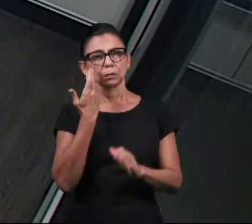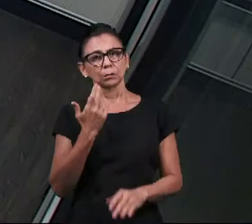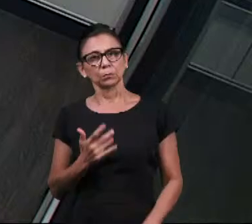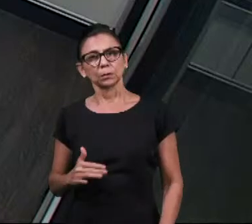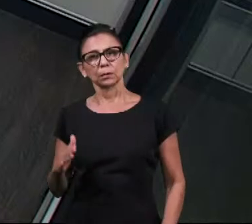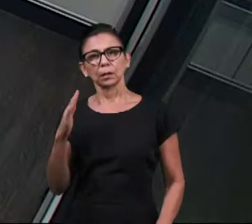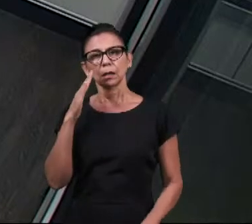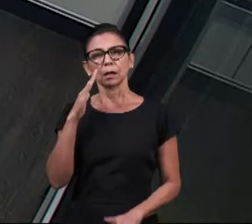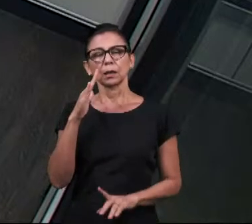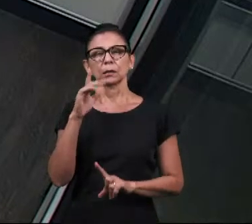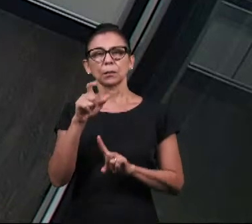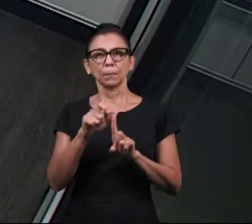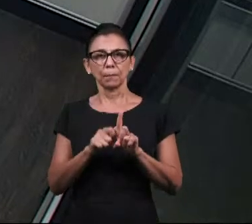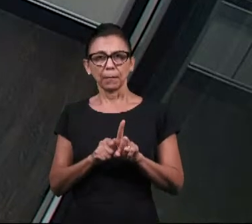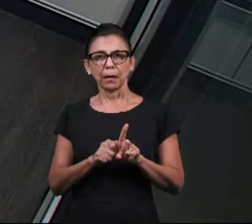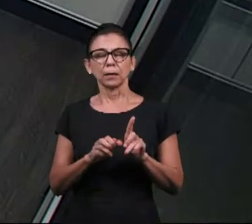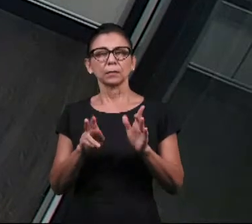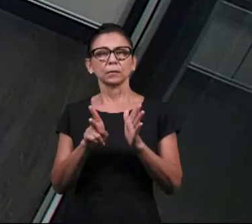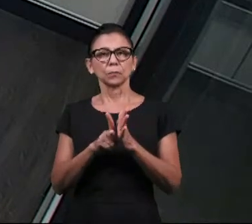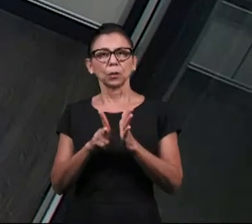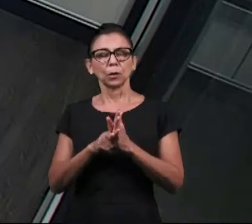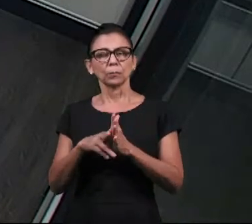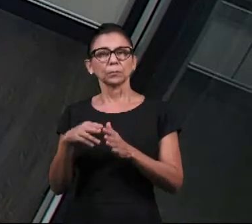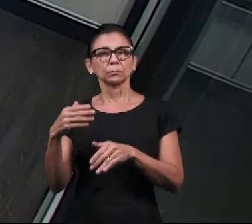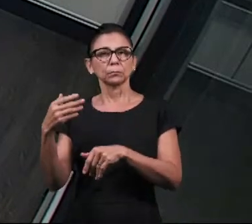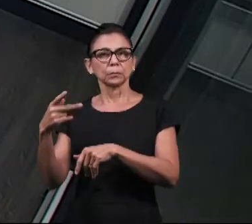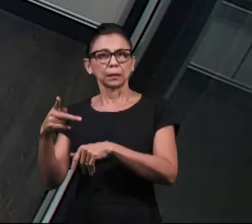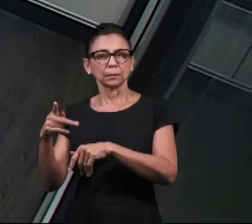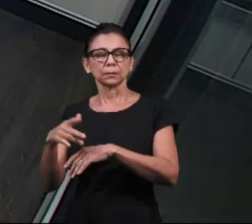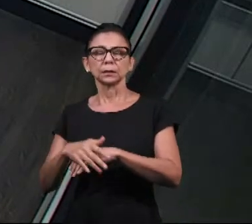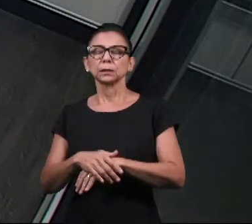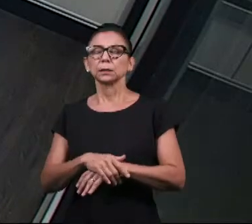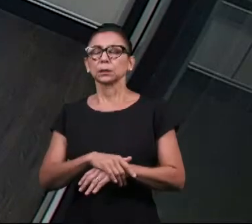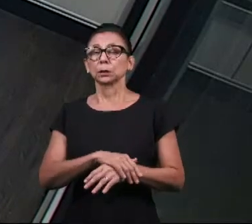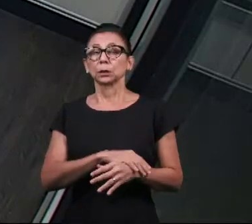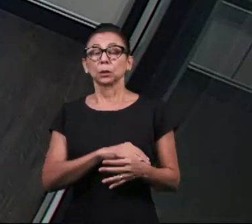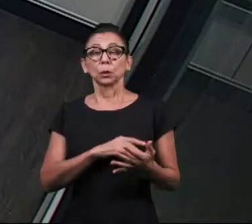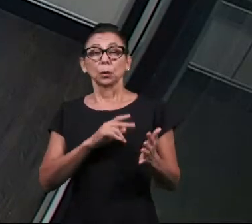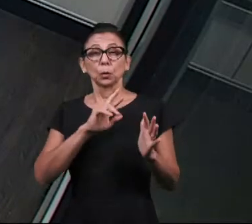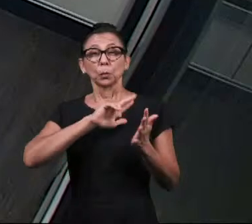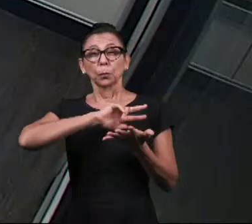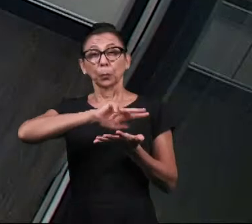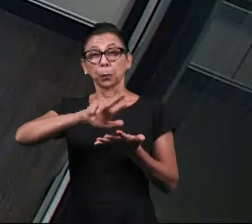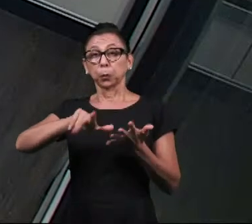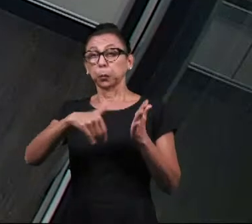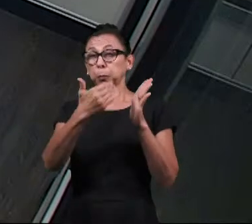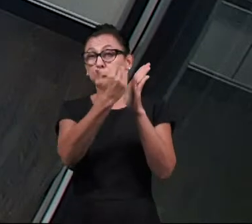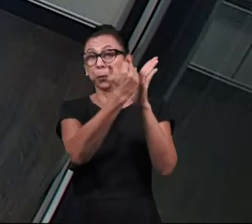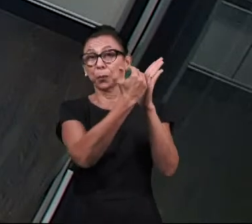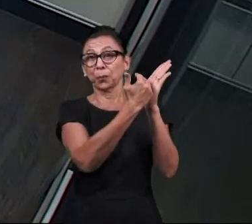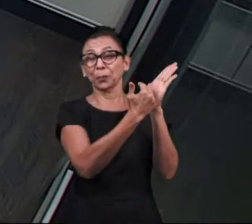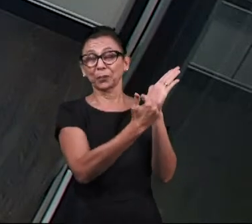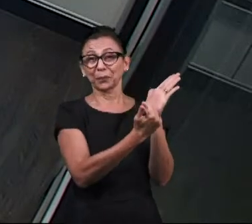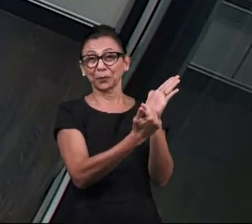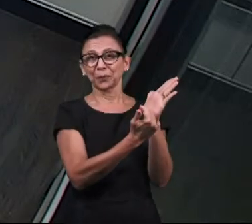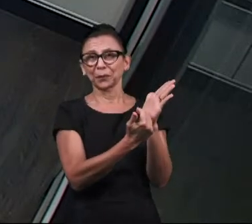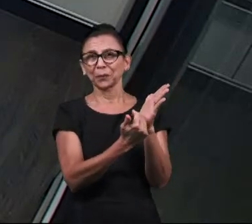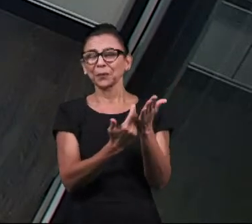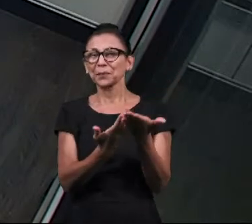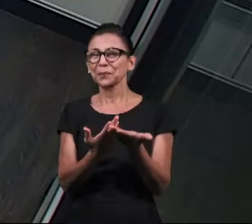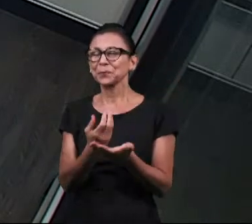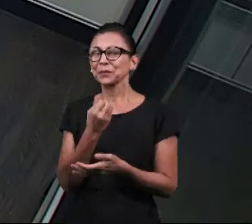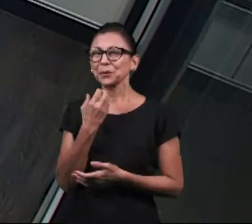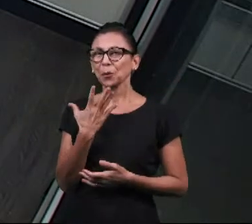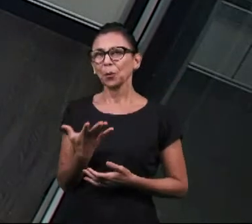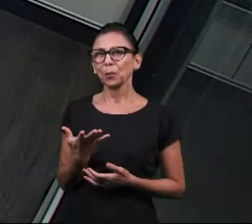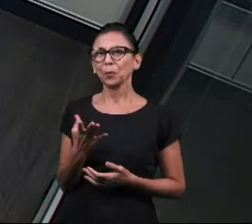crianças intermediárias e adolescentes. Enfim, são muitas as programações e o bom é que no nosso meio tudo